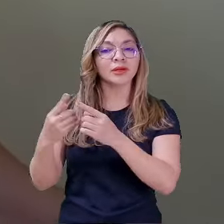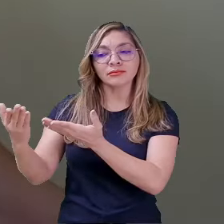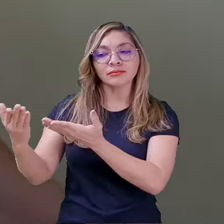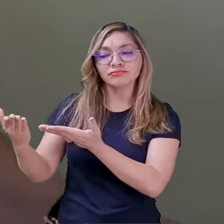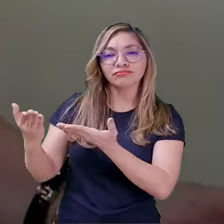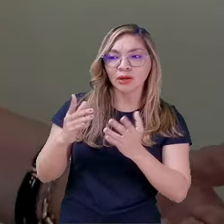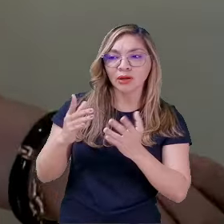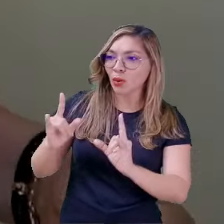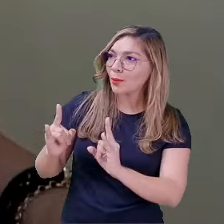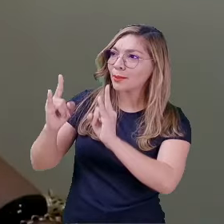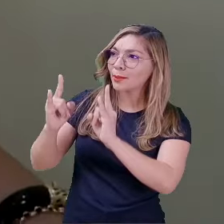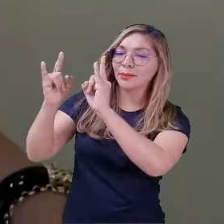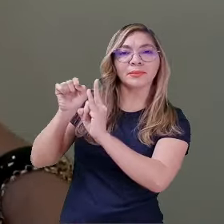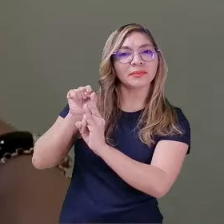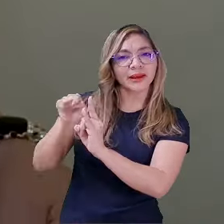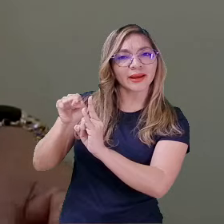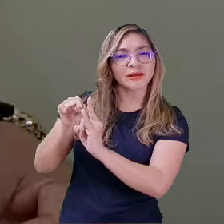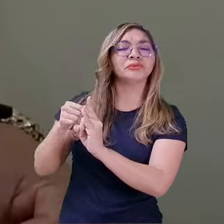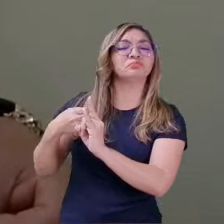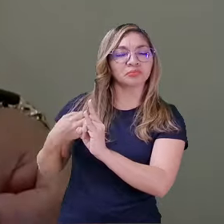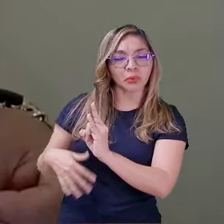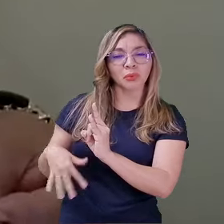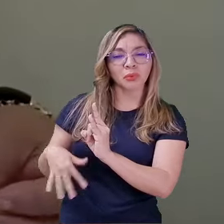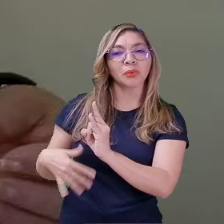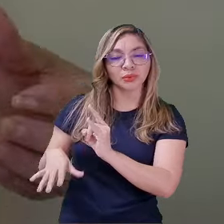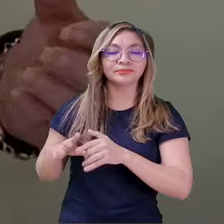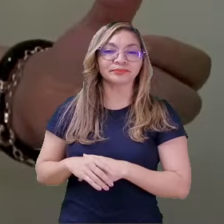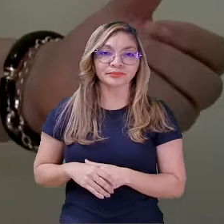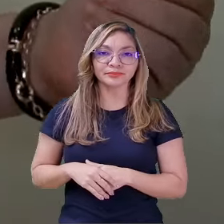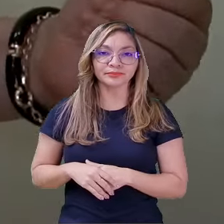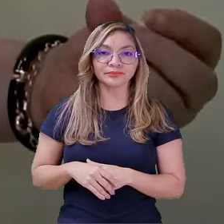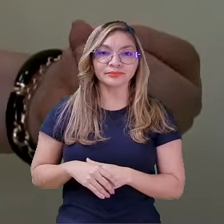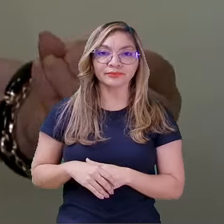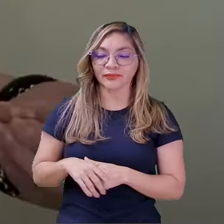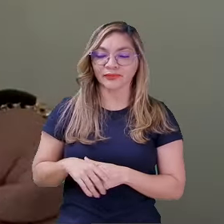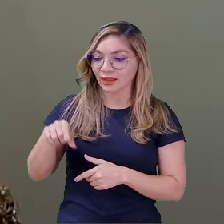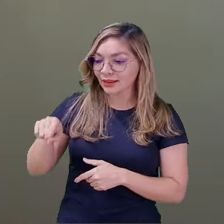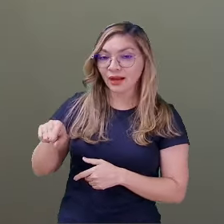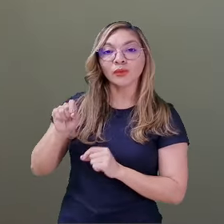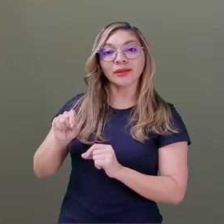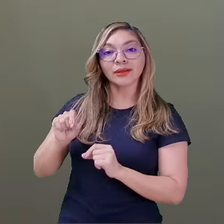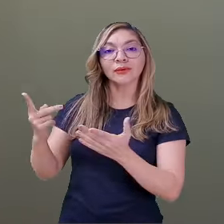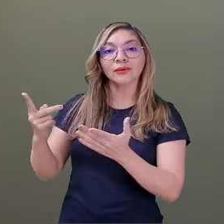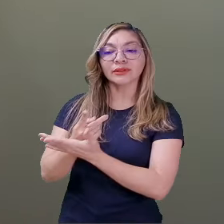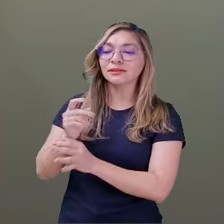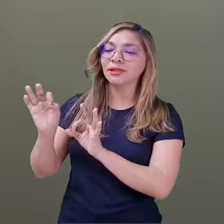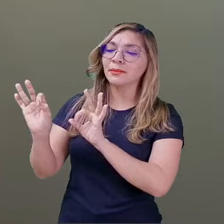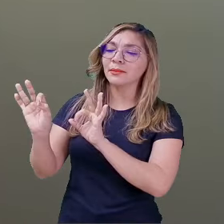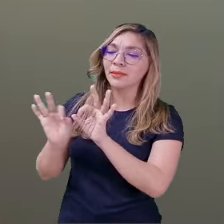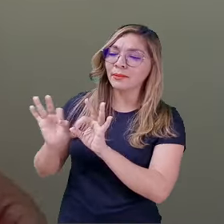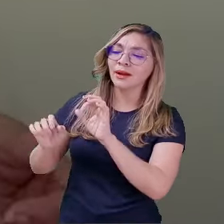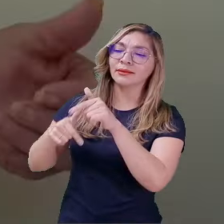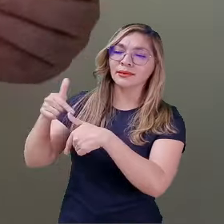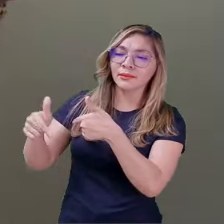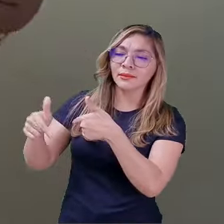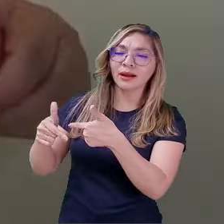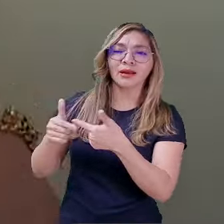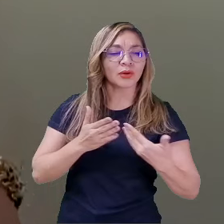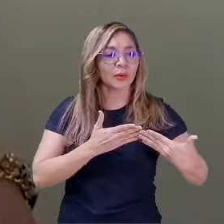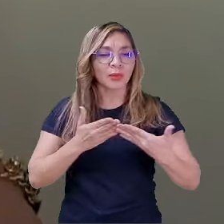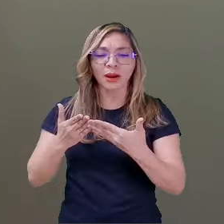né, como esse, né, para executar as tarefas, né, da itinerância, né, quando está